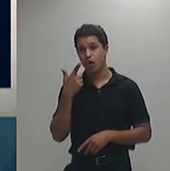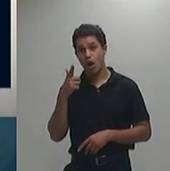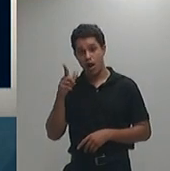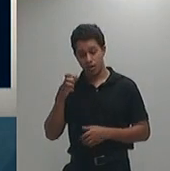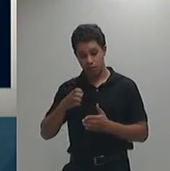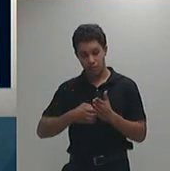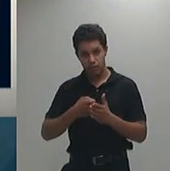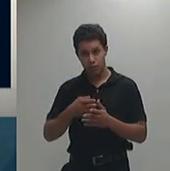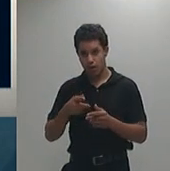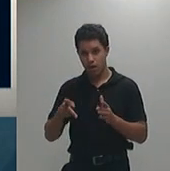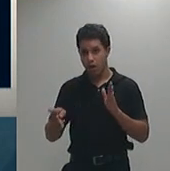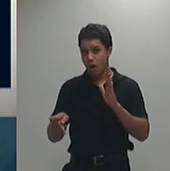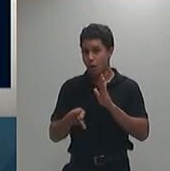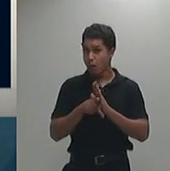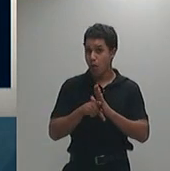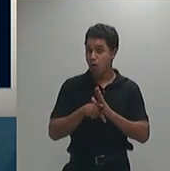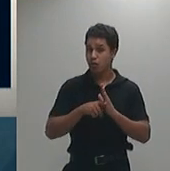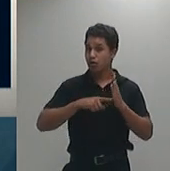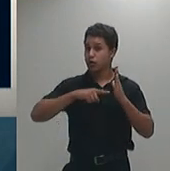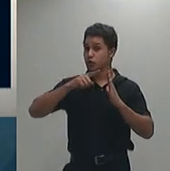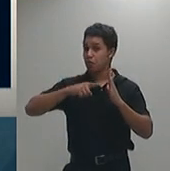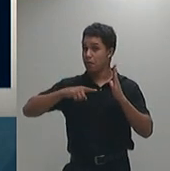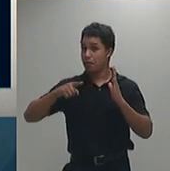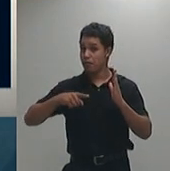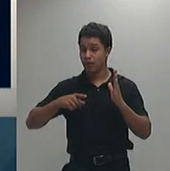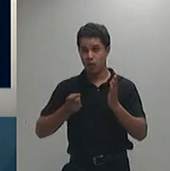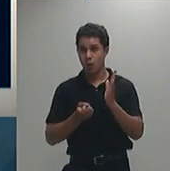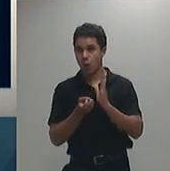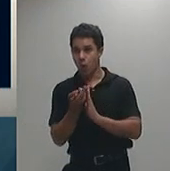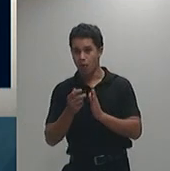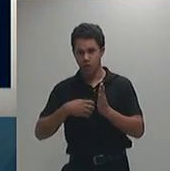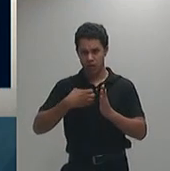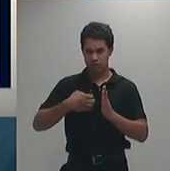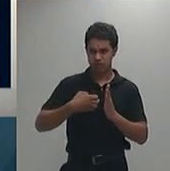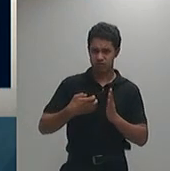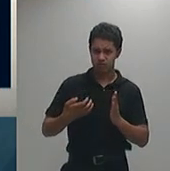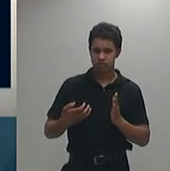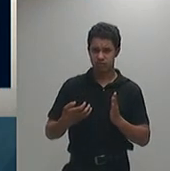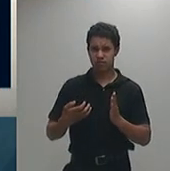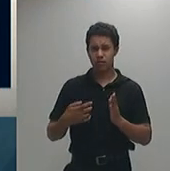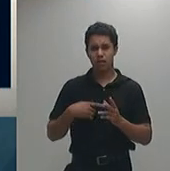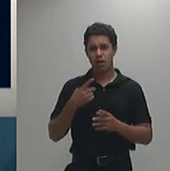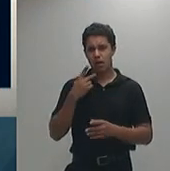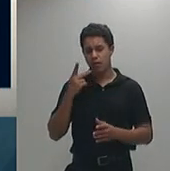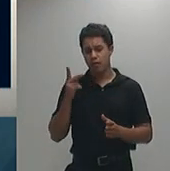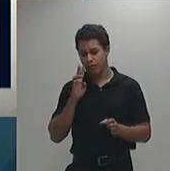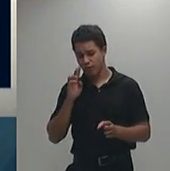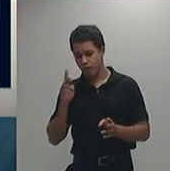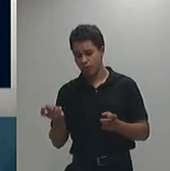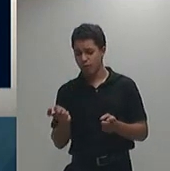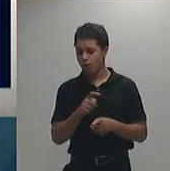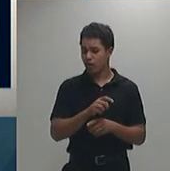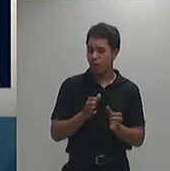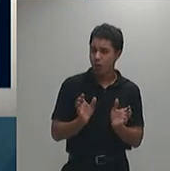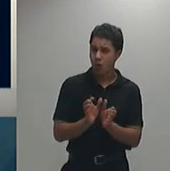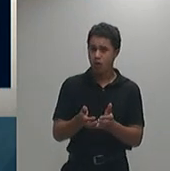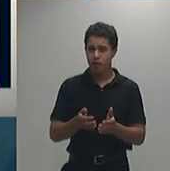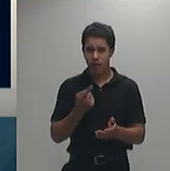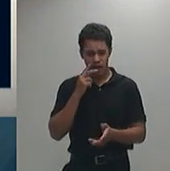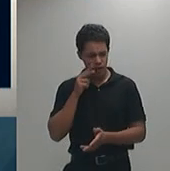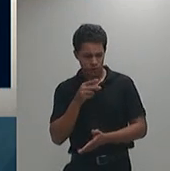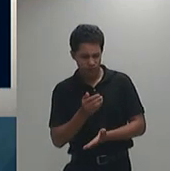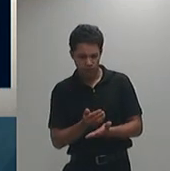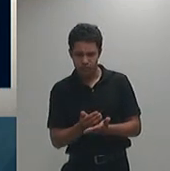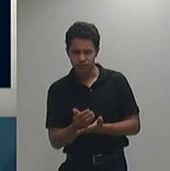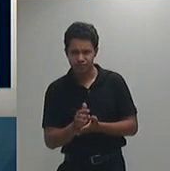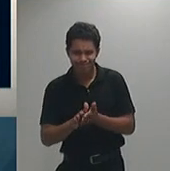é analógico de uma iniciativa voltada para o outro e nós não vemos em princípio nada de errado com essa loja